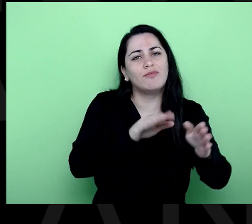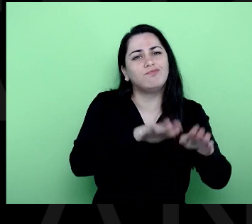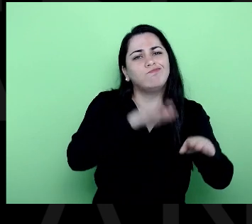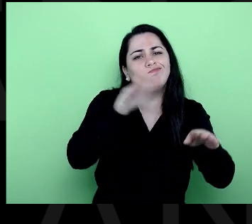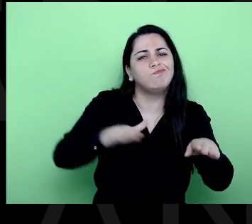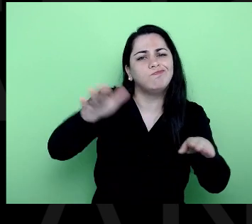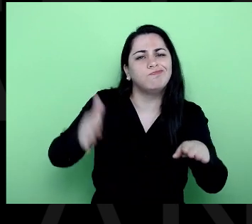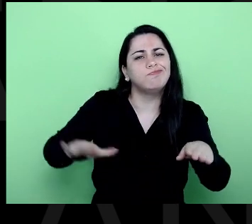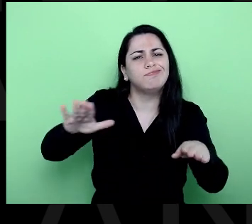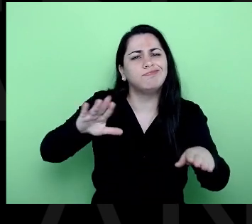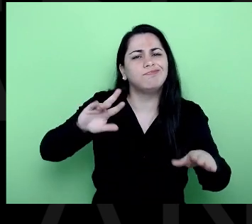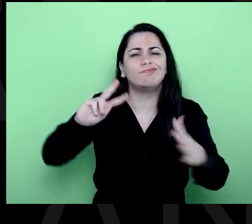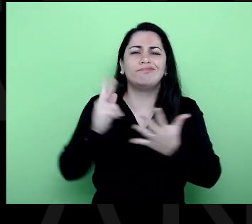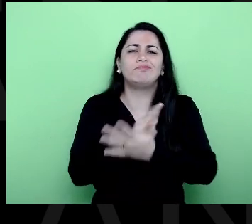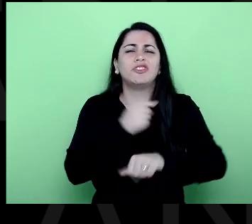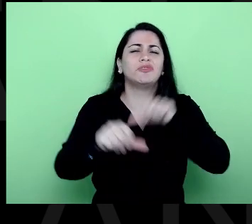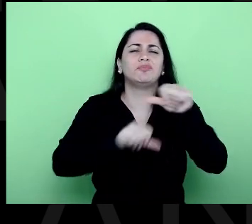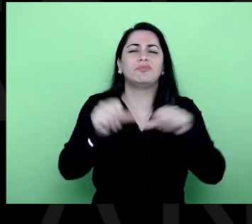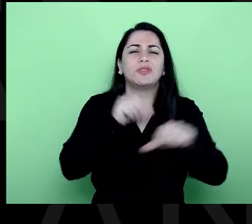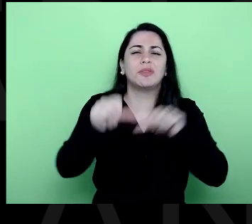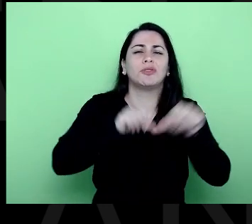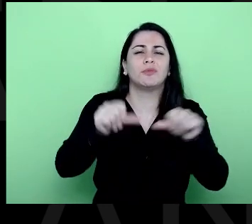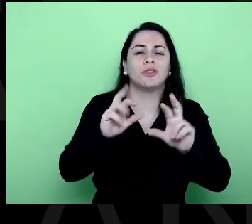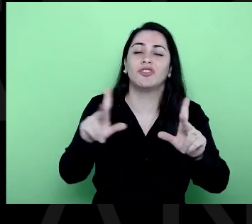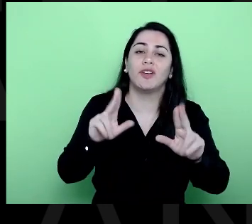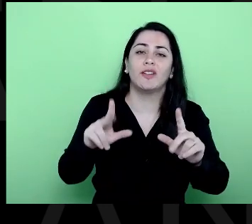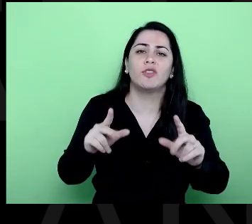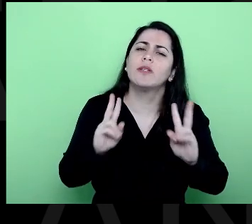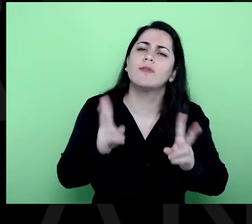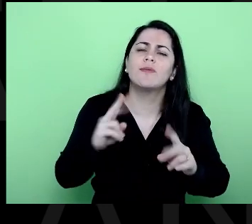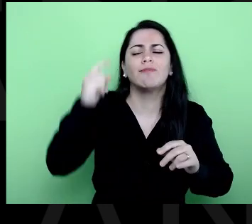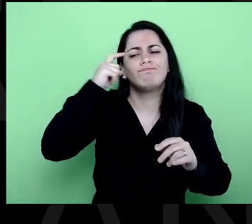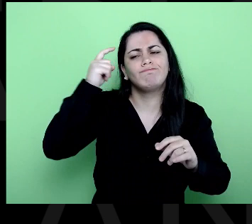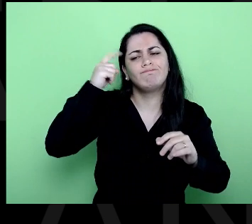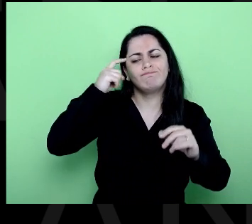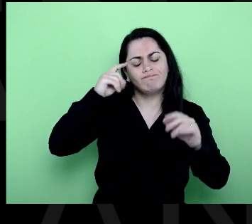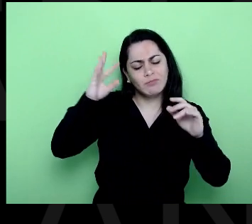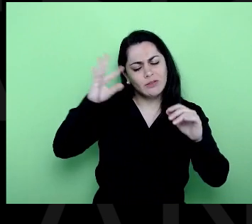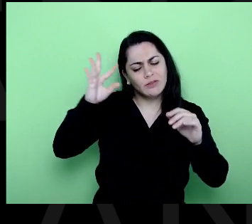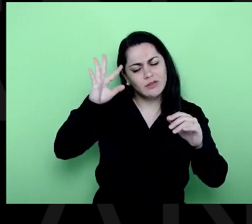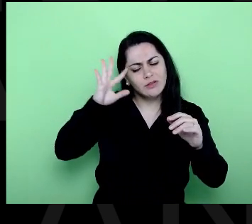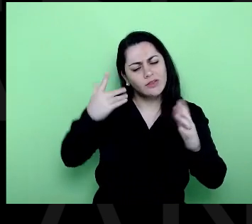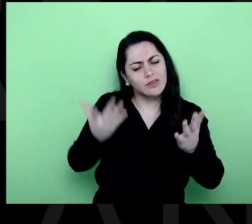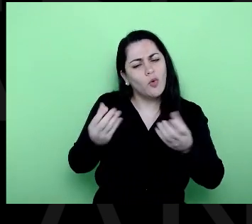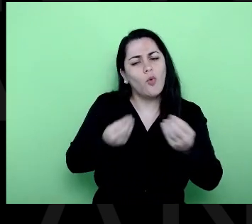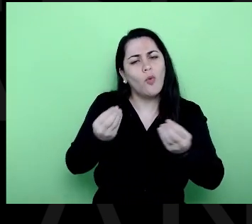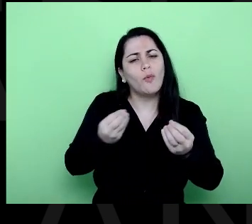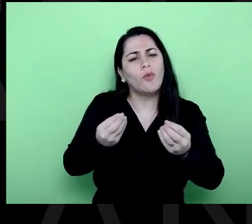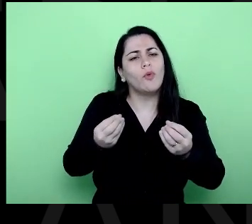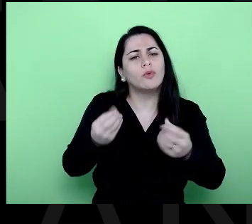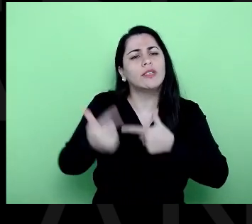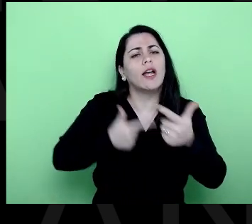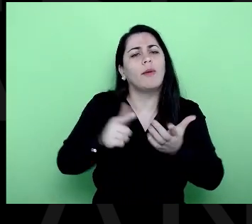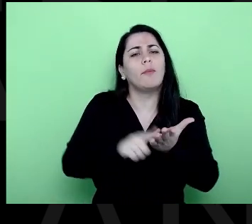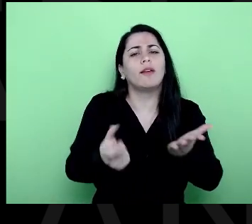digamos assim, mas sempre muito questionando a imprensa, assim. E esse era o meu desejo quando eu comecei a estudar o